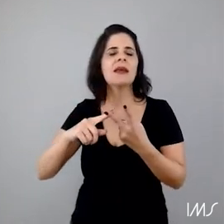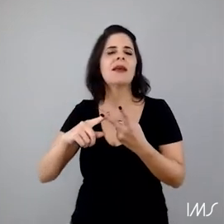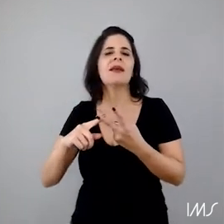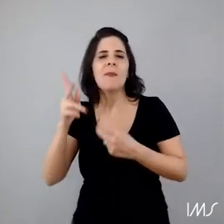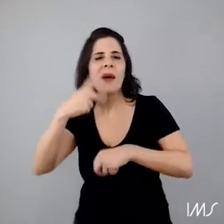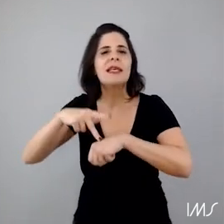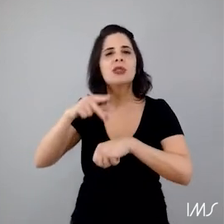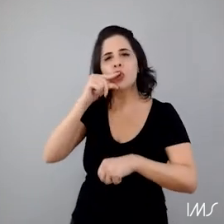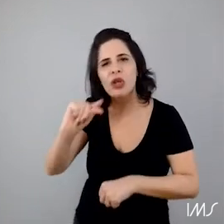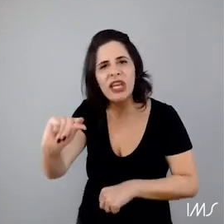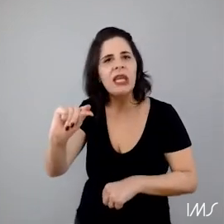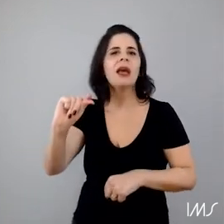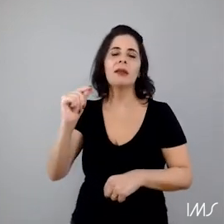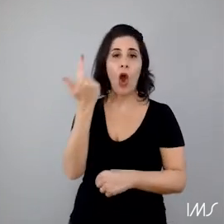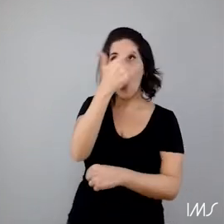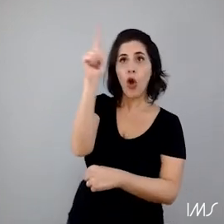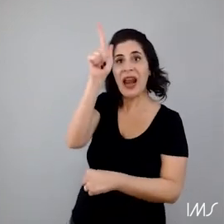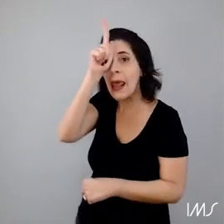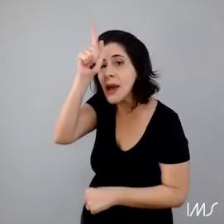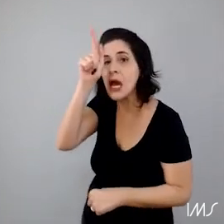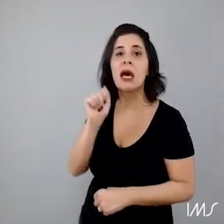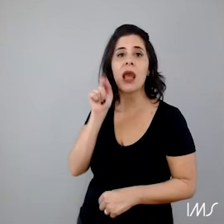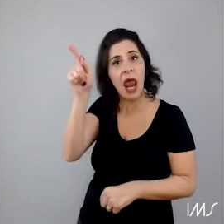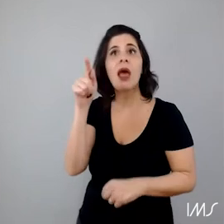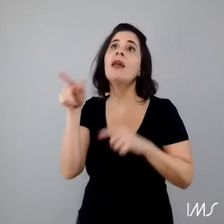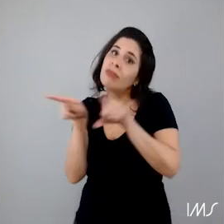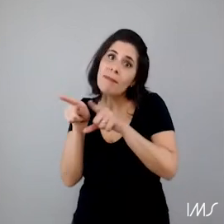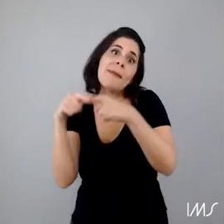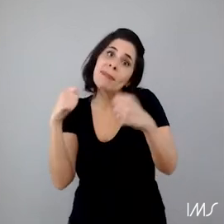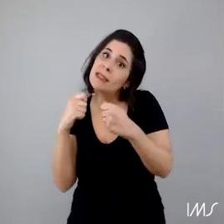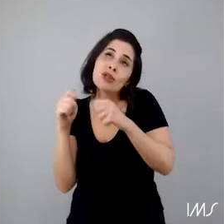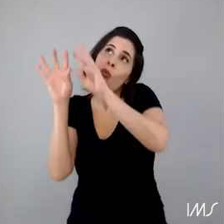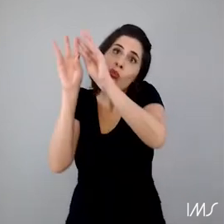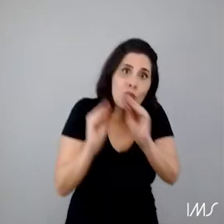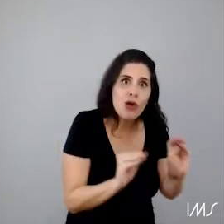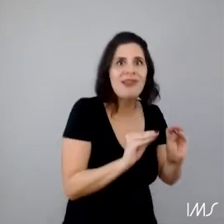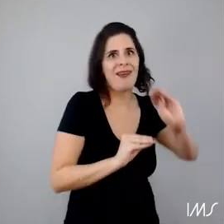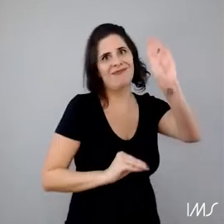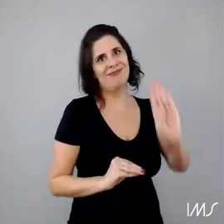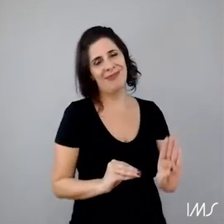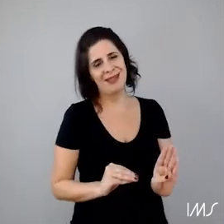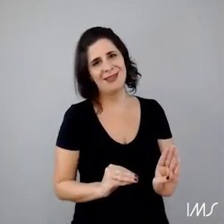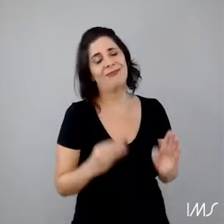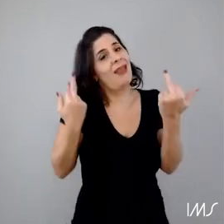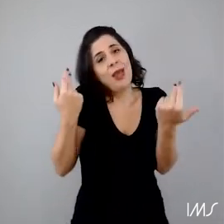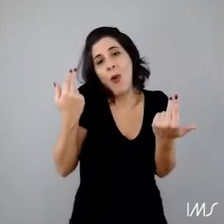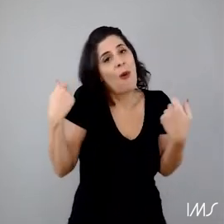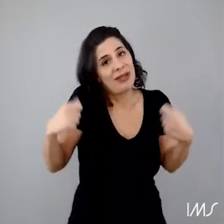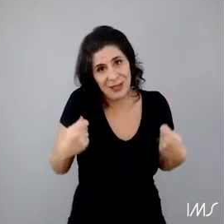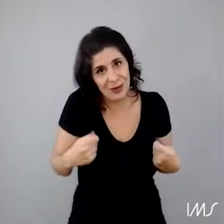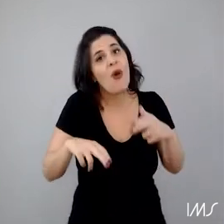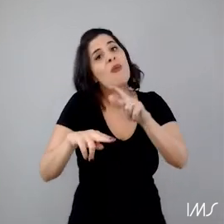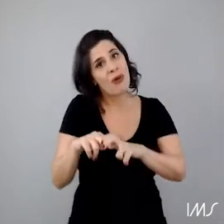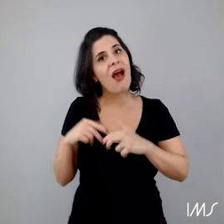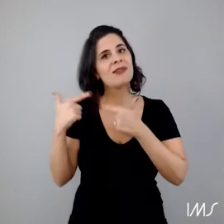se assemelha a esses fotógrafos que também tiveram que deixar seus países pelas mesmas razões. De